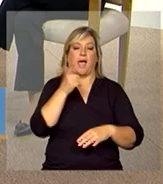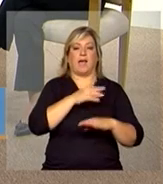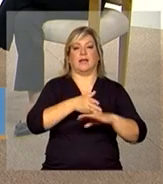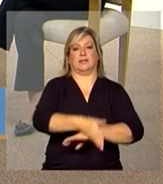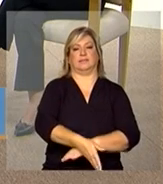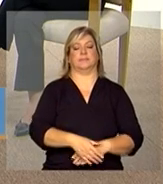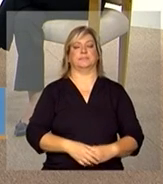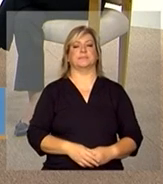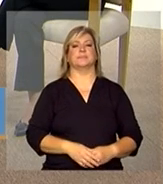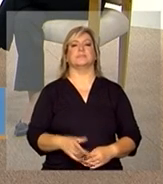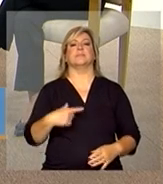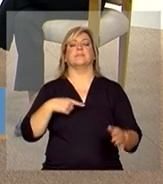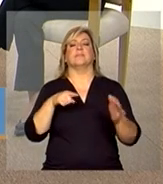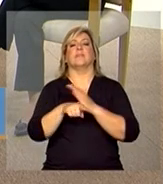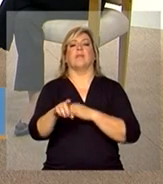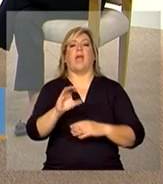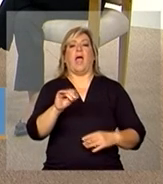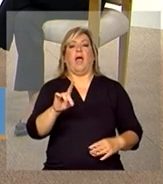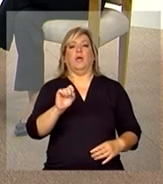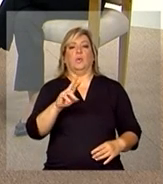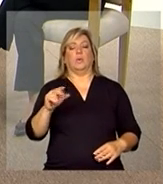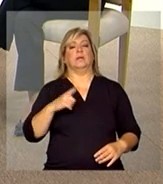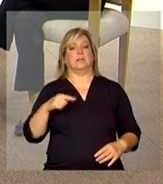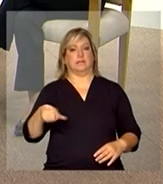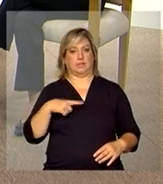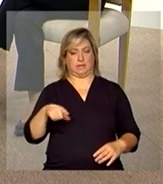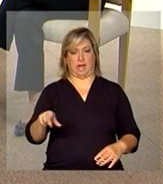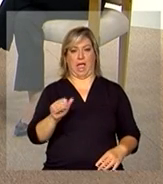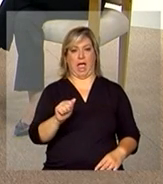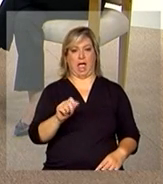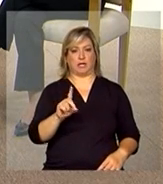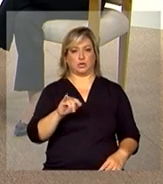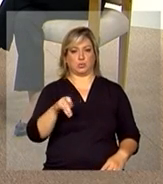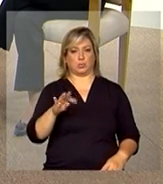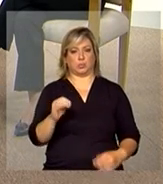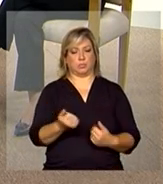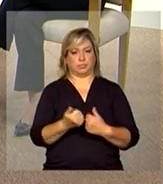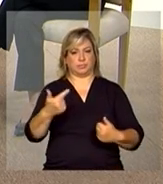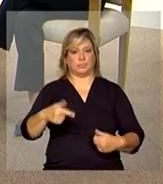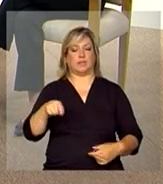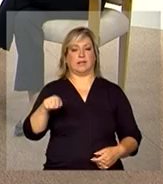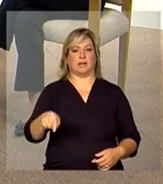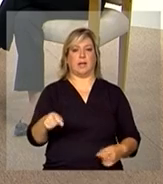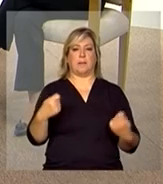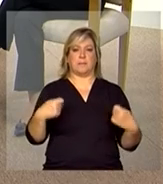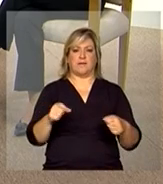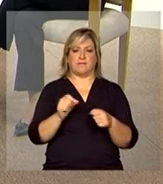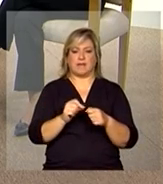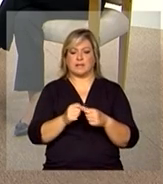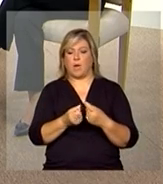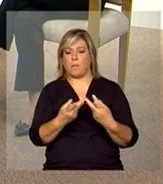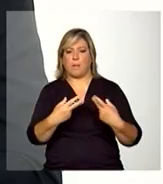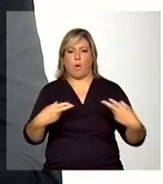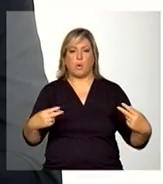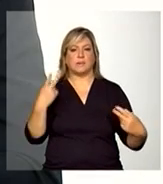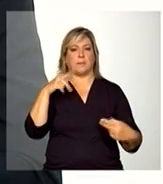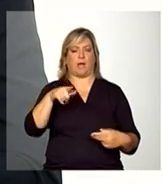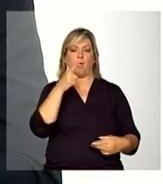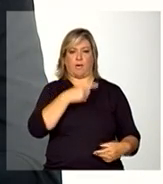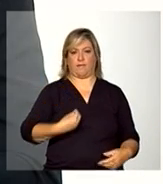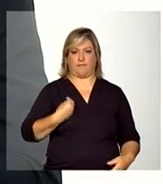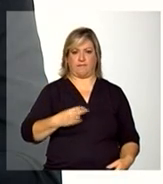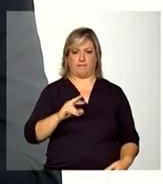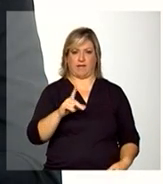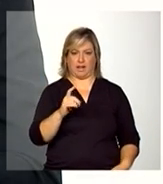administrador adjunto tem que fazer algum processo especial para que o cadastro seja válido muito importante que ele